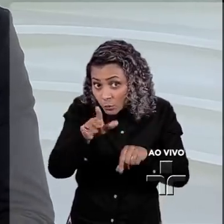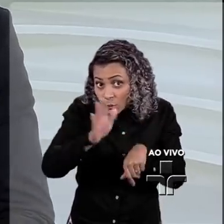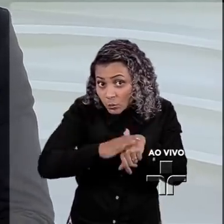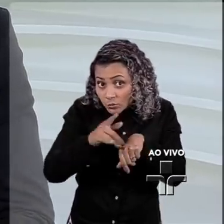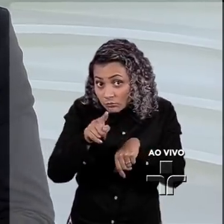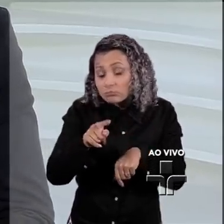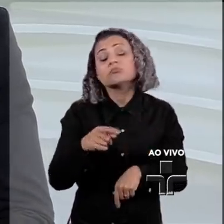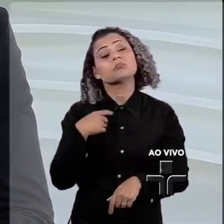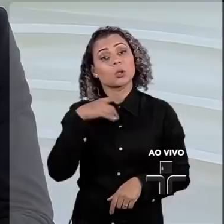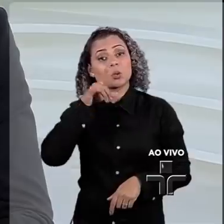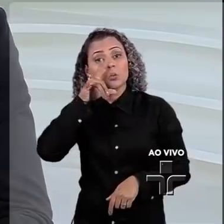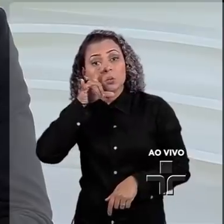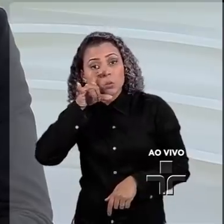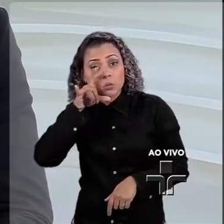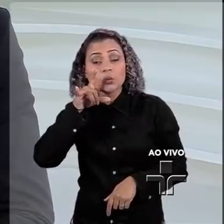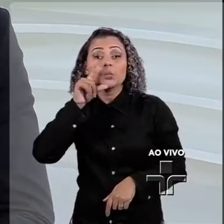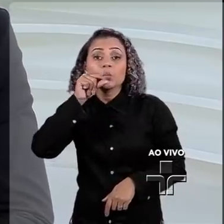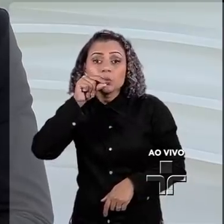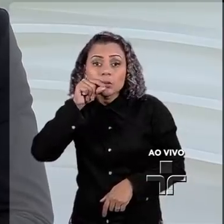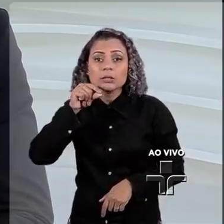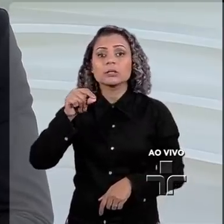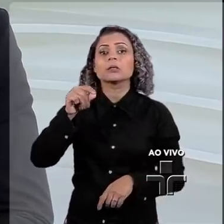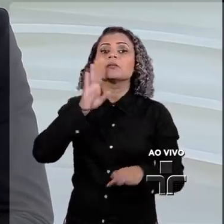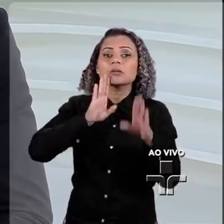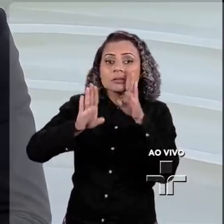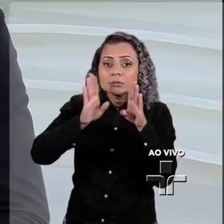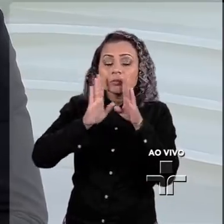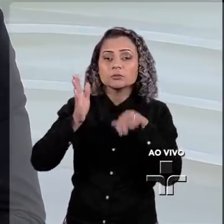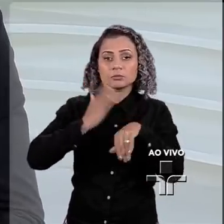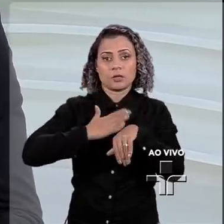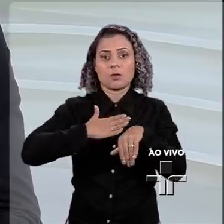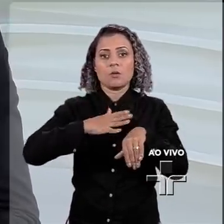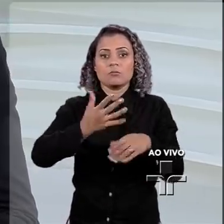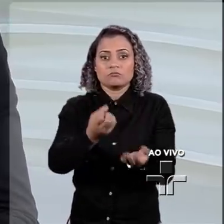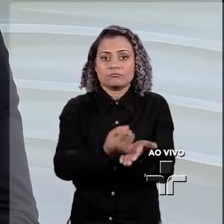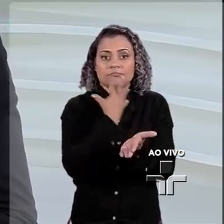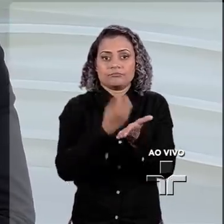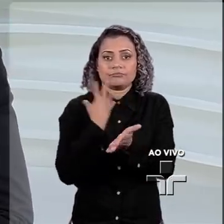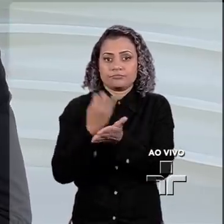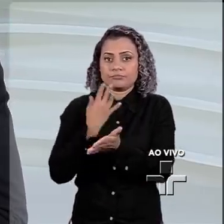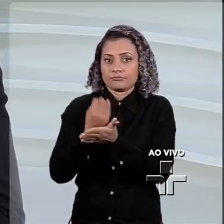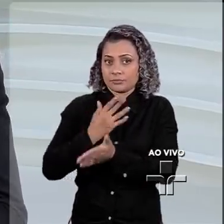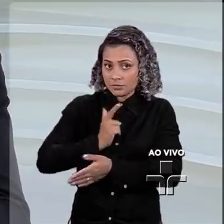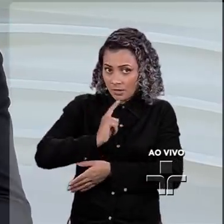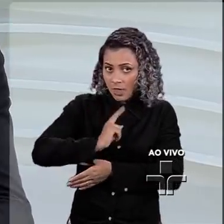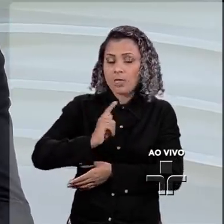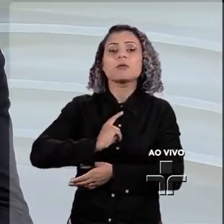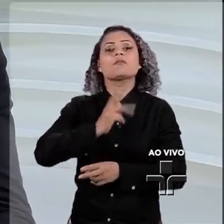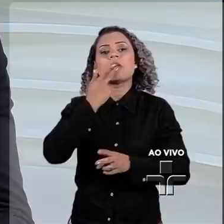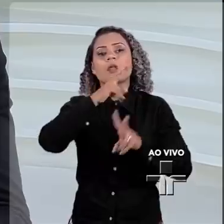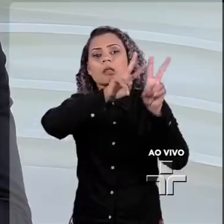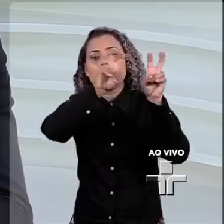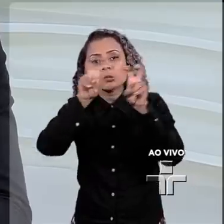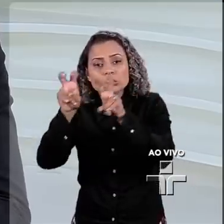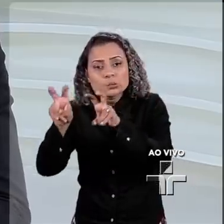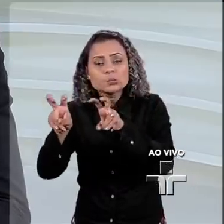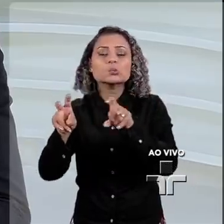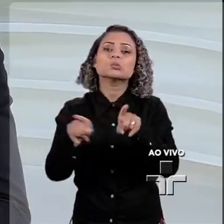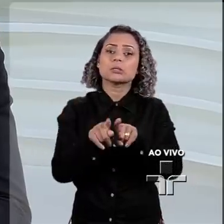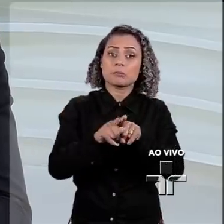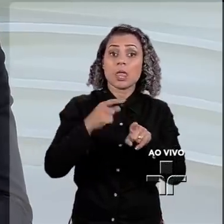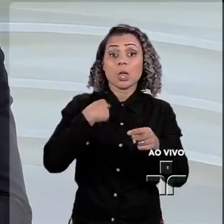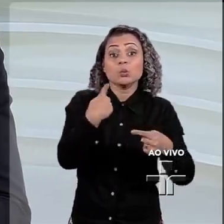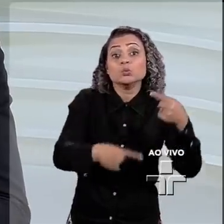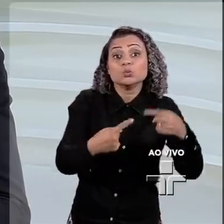e no Facebook eu recebo, vamos dizer assim, um compêndio, né? Estão falando mais desse assunto e tal. Eu discuto